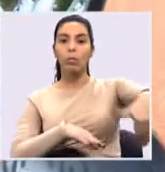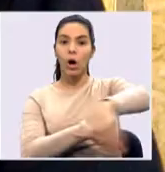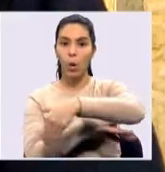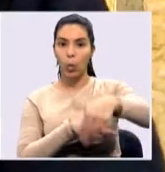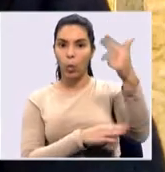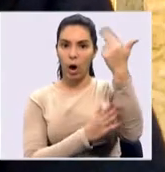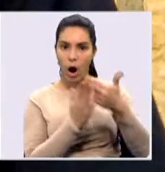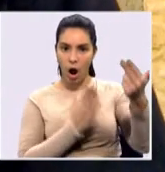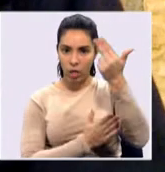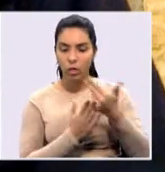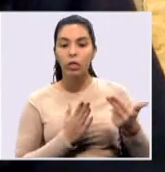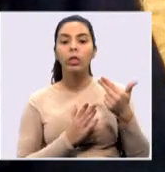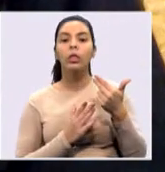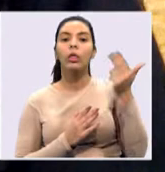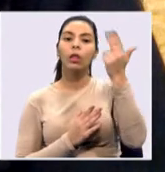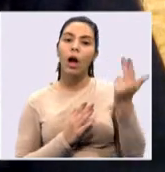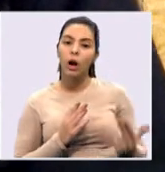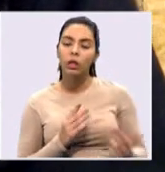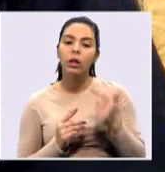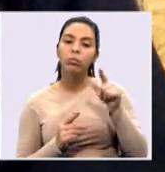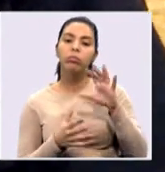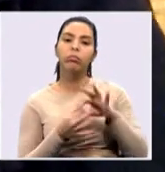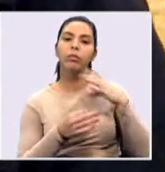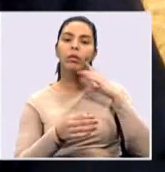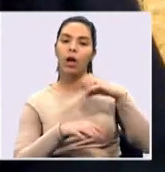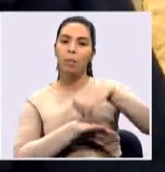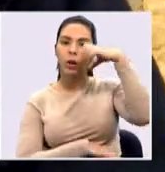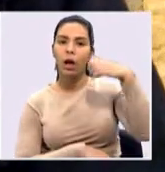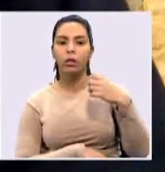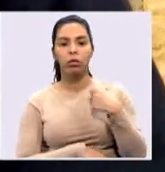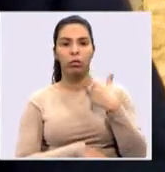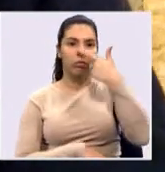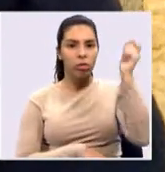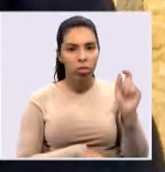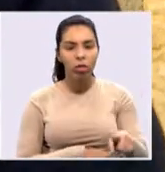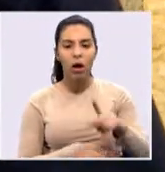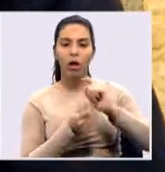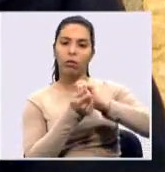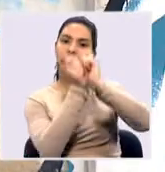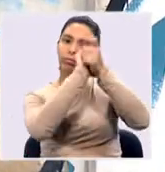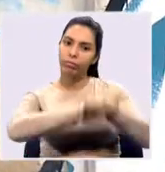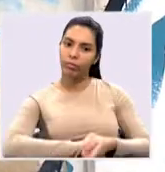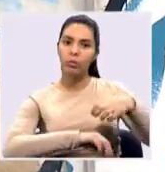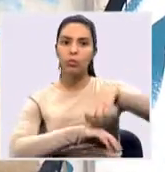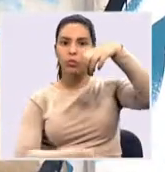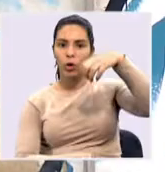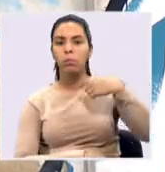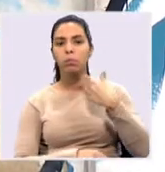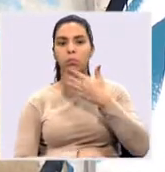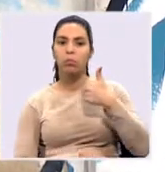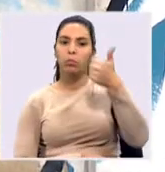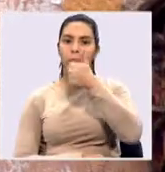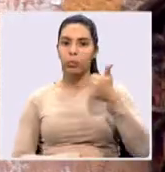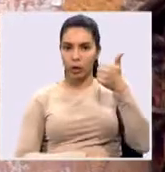impacto porque, para além de reabilitar um espaço, não é? Seja ele degradado ou